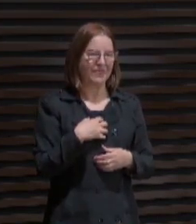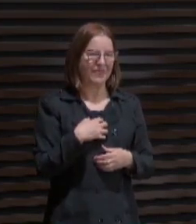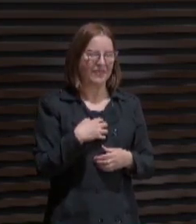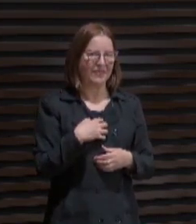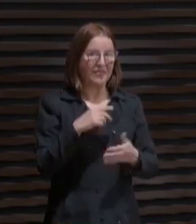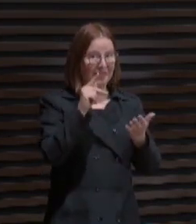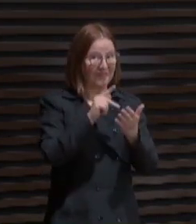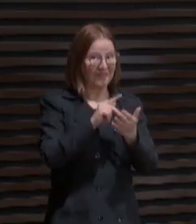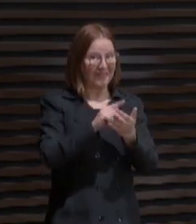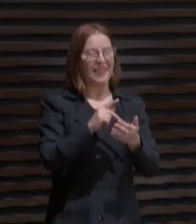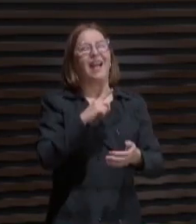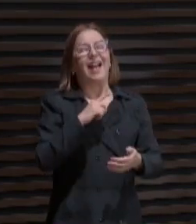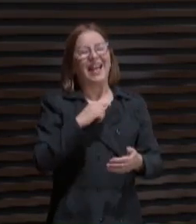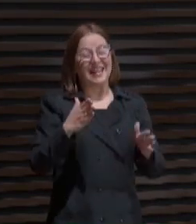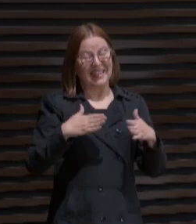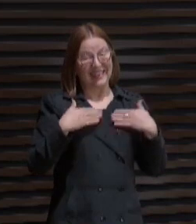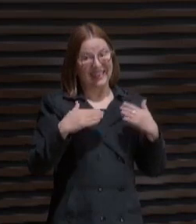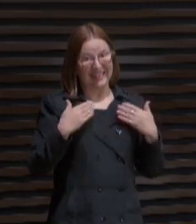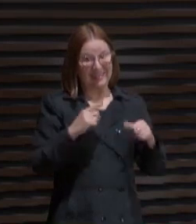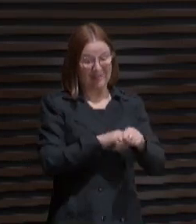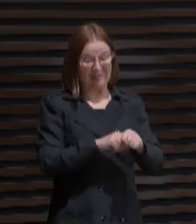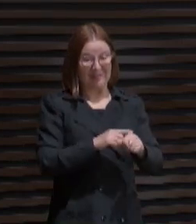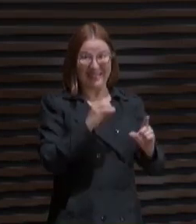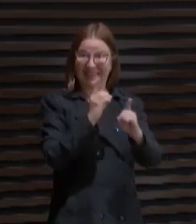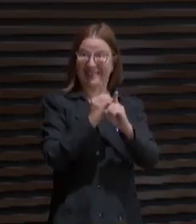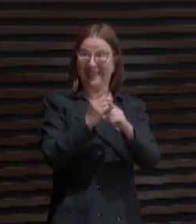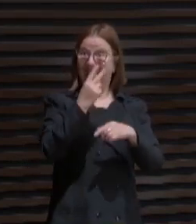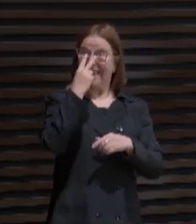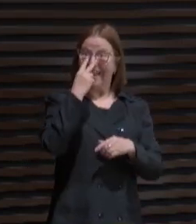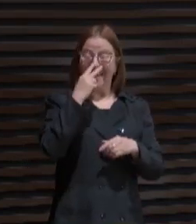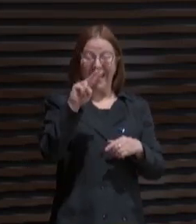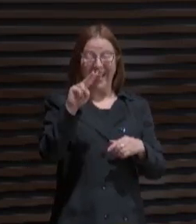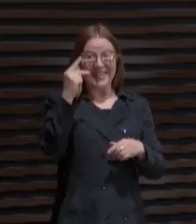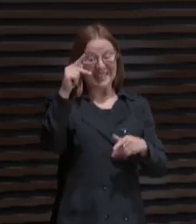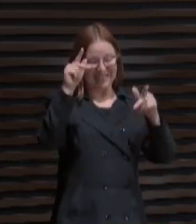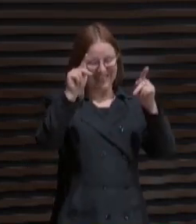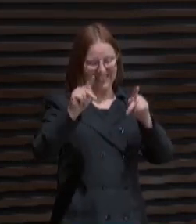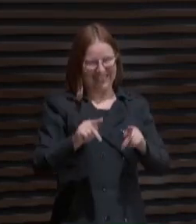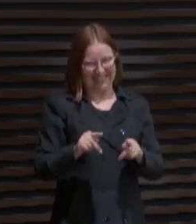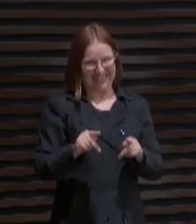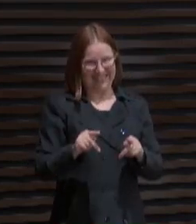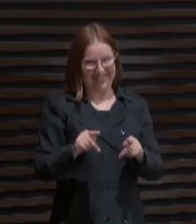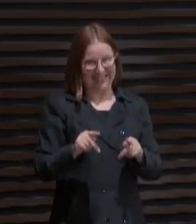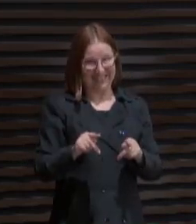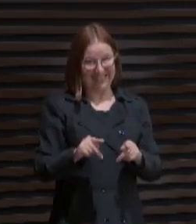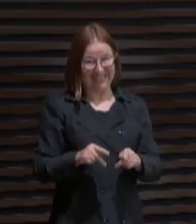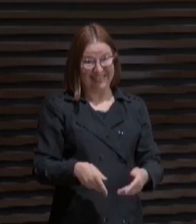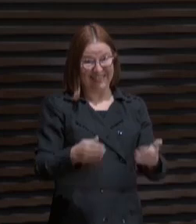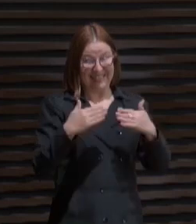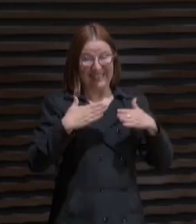Verdadeiramente houve alegria quando os discípulos viram Cristo. A sua presença gera